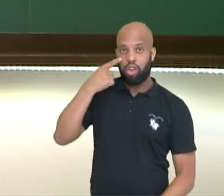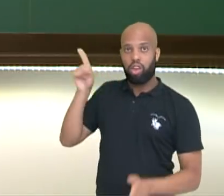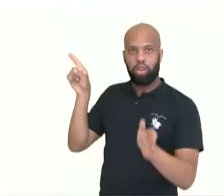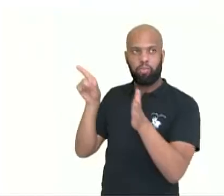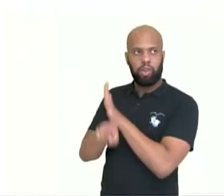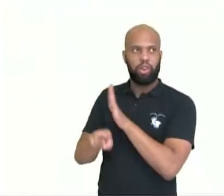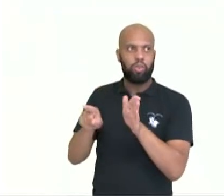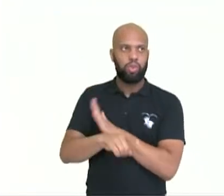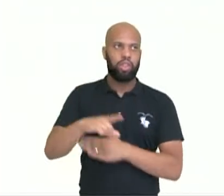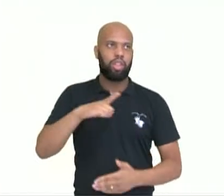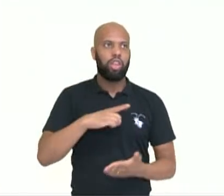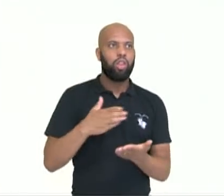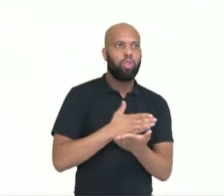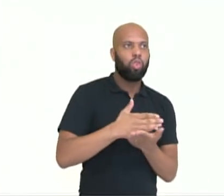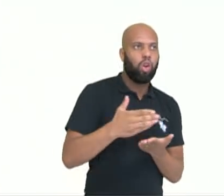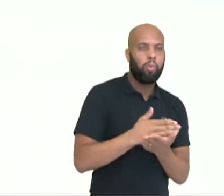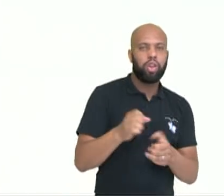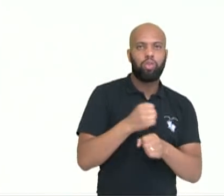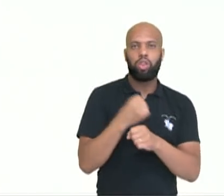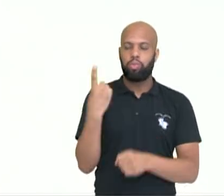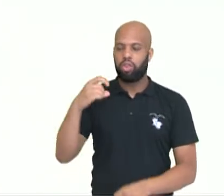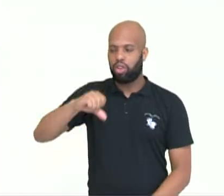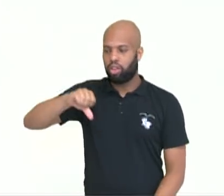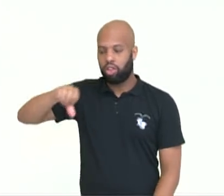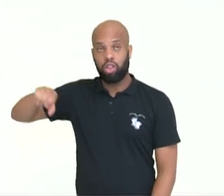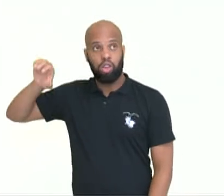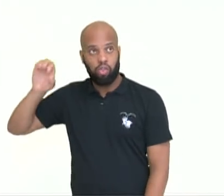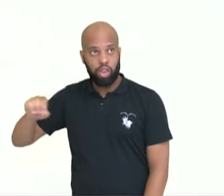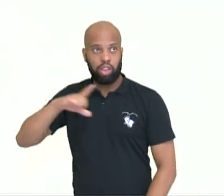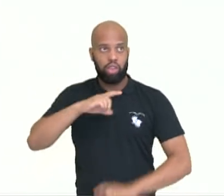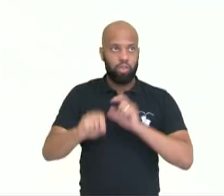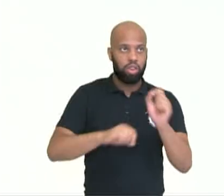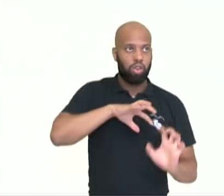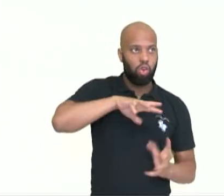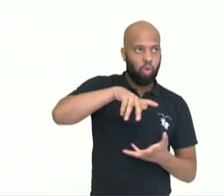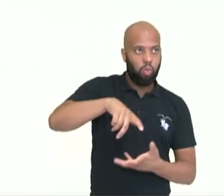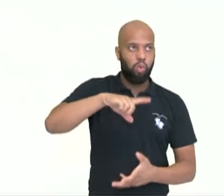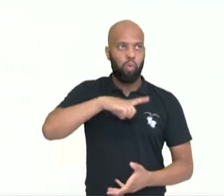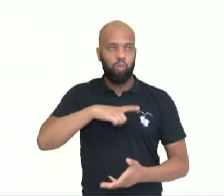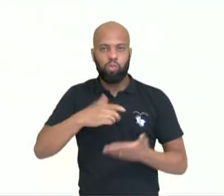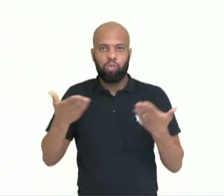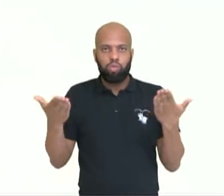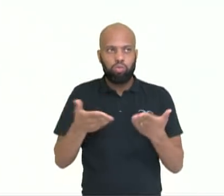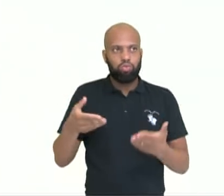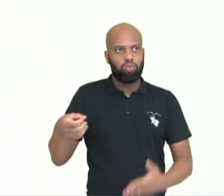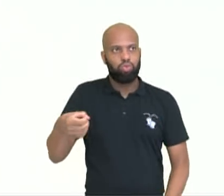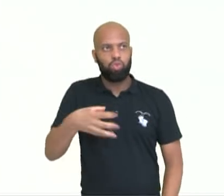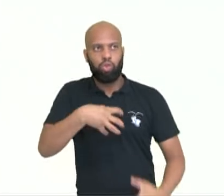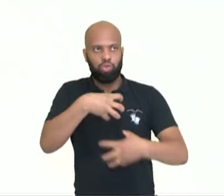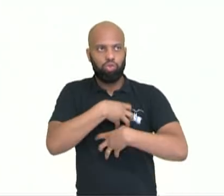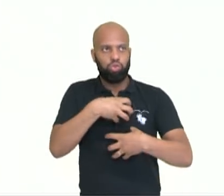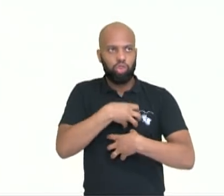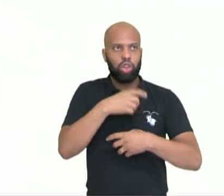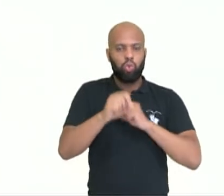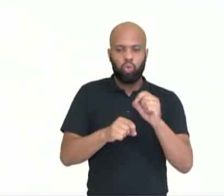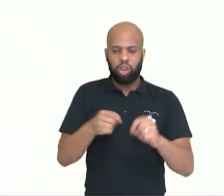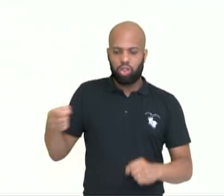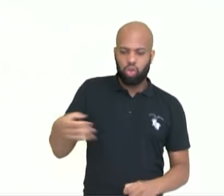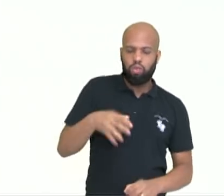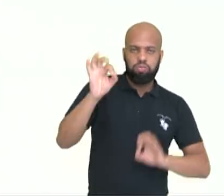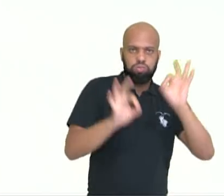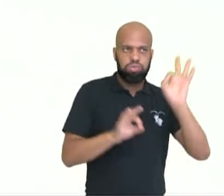para você, ó. No início dos anos de 1990, o mundo passou a se configurar de acordo com a chamada nova